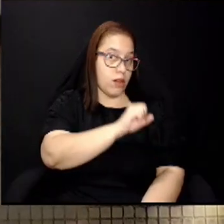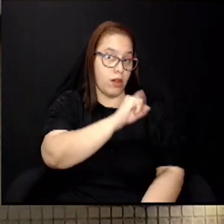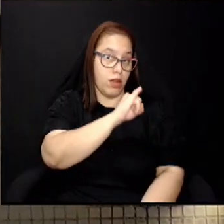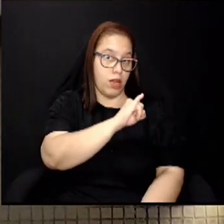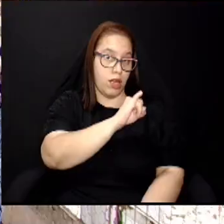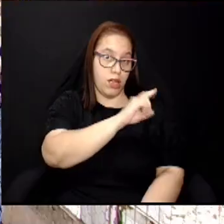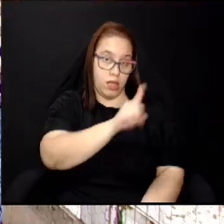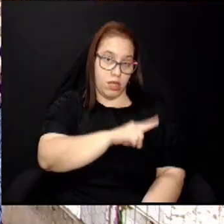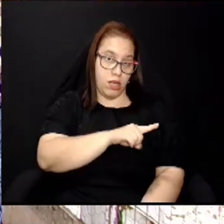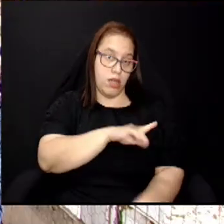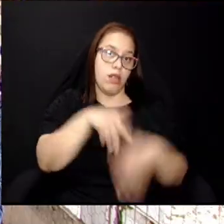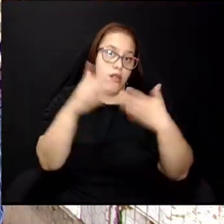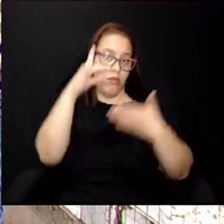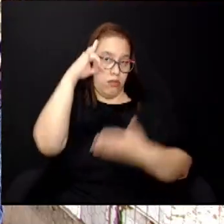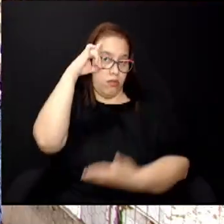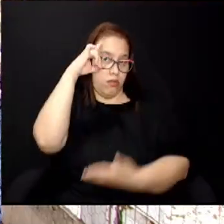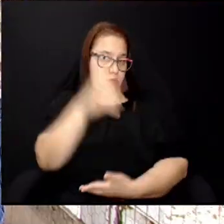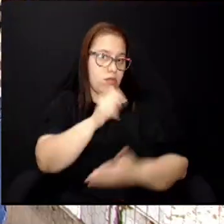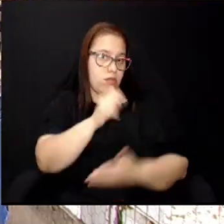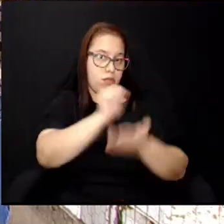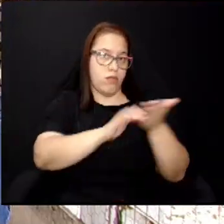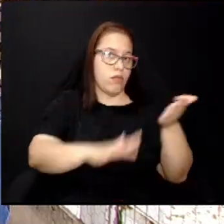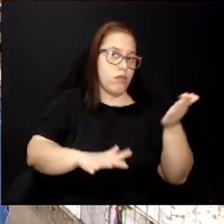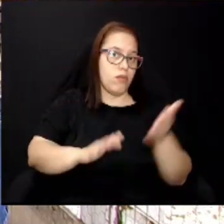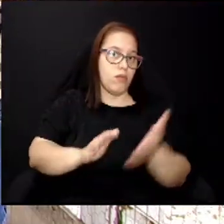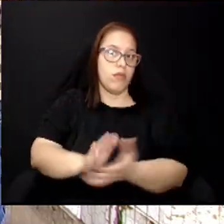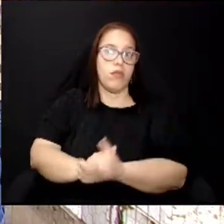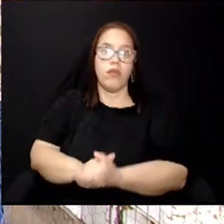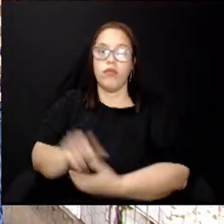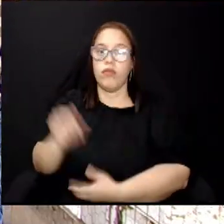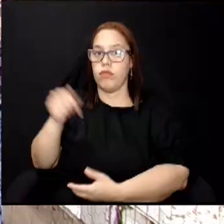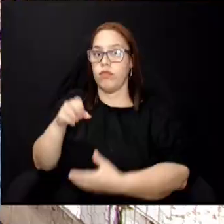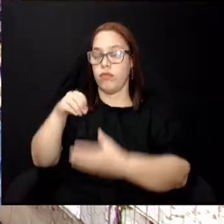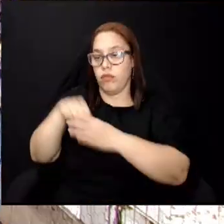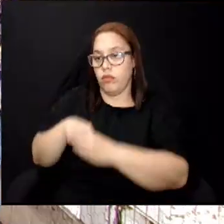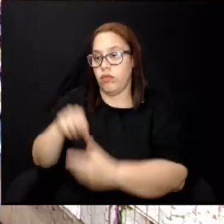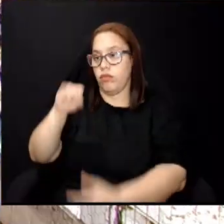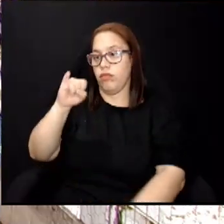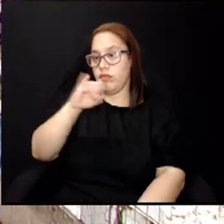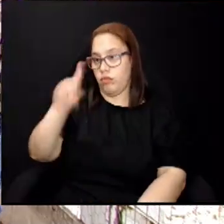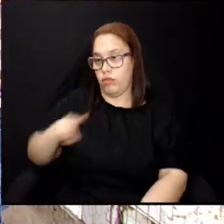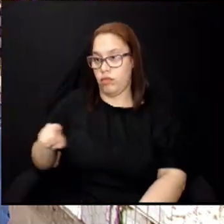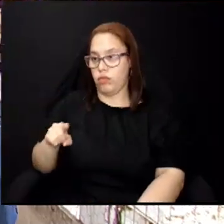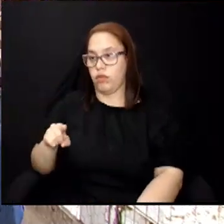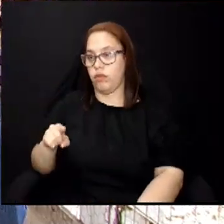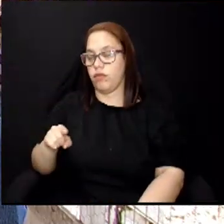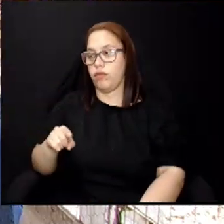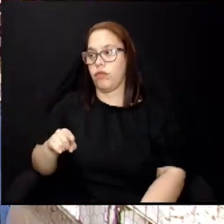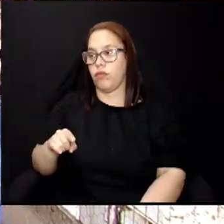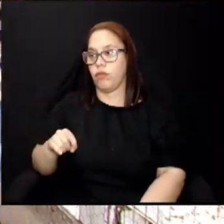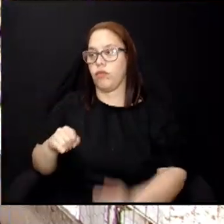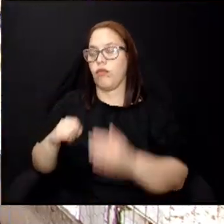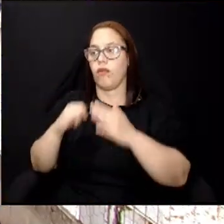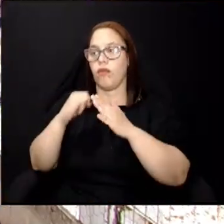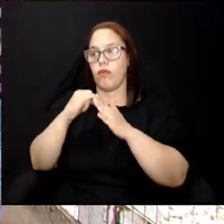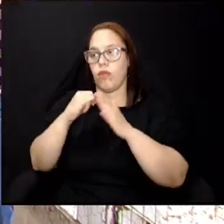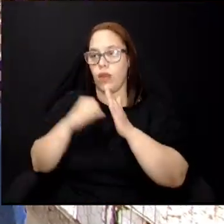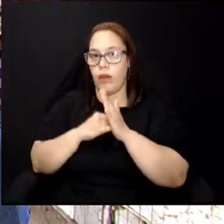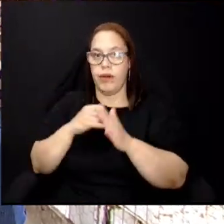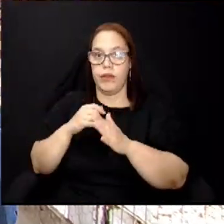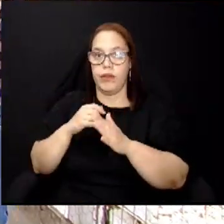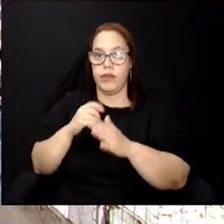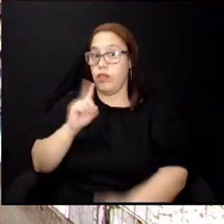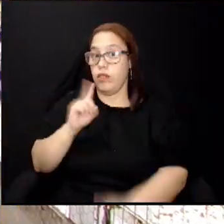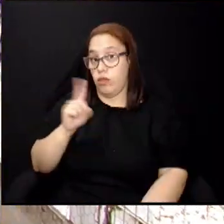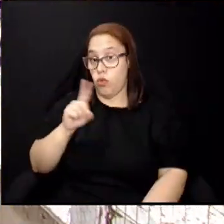as principais atividades? Aqui dentro do IZ, apesar de ser o Instituto de Zootecnia, o meu cargo não é de zootecnista, né? É um